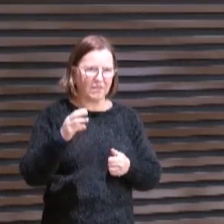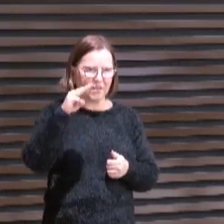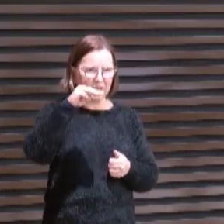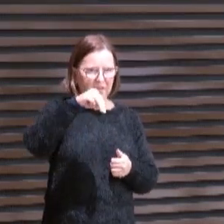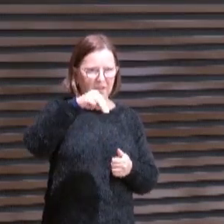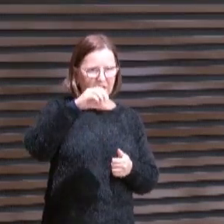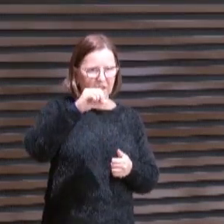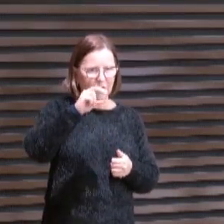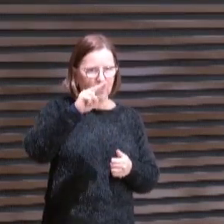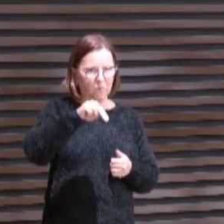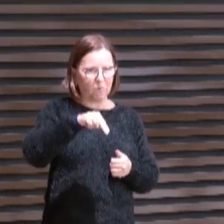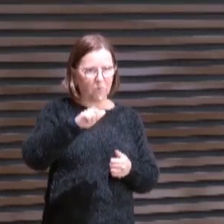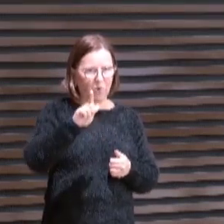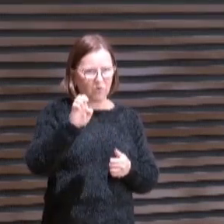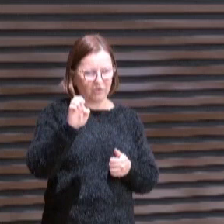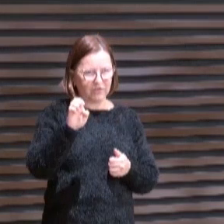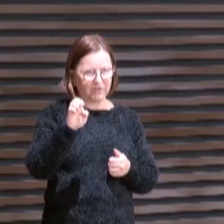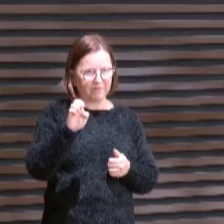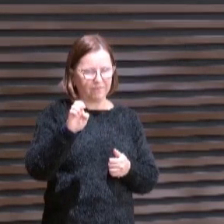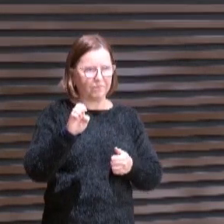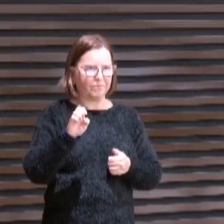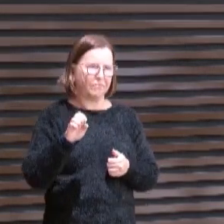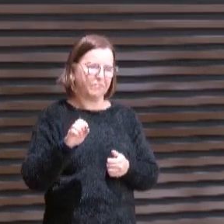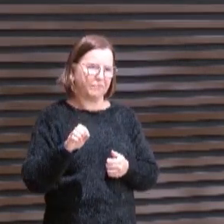numa região da Itália,